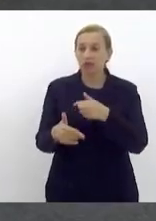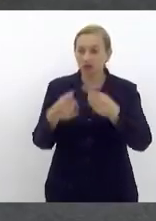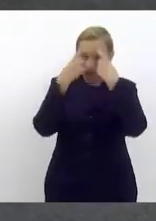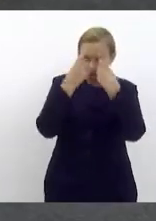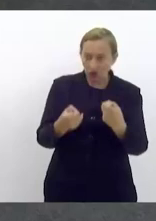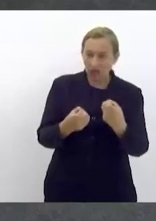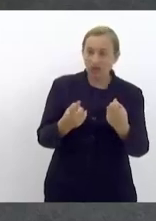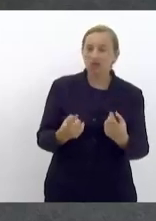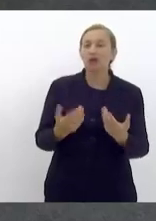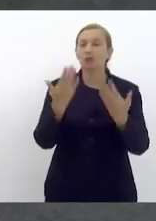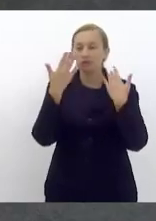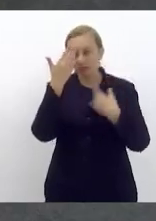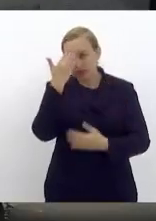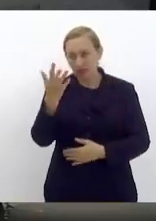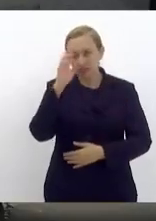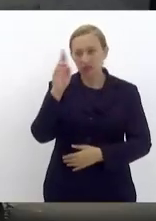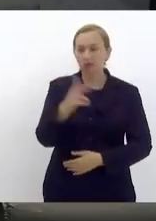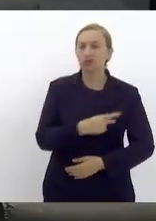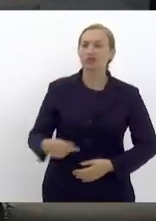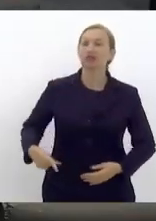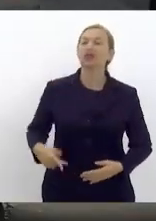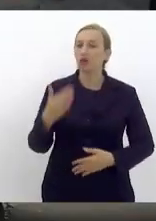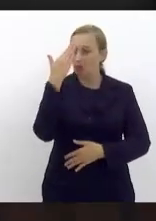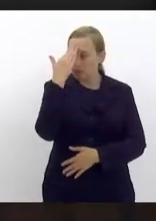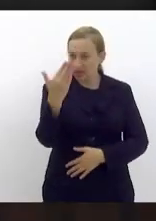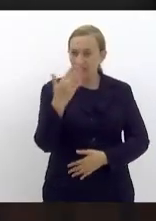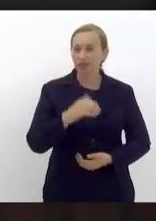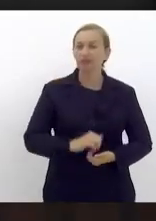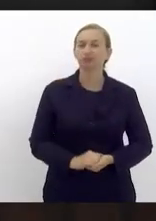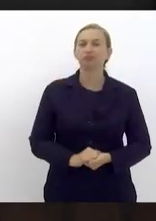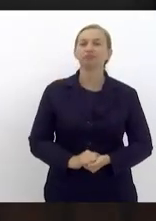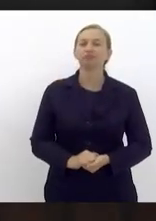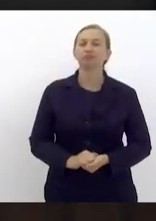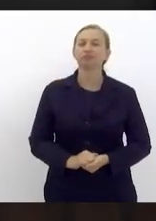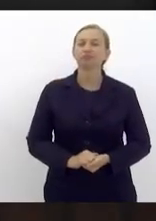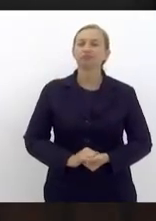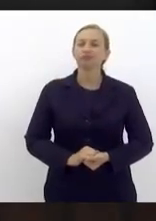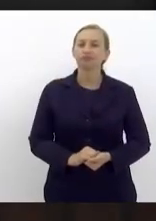Muito obrigada, senhora presidenta. Obrigada.